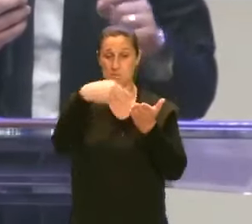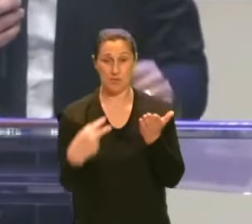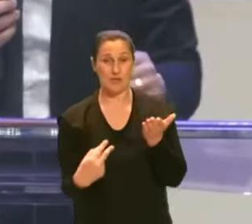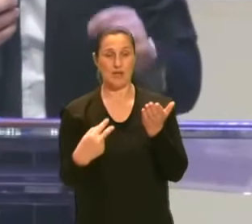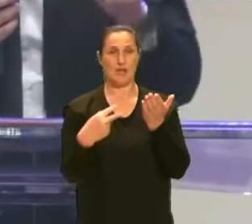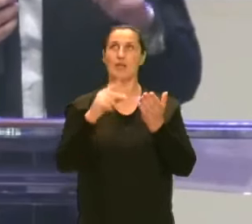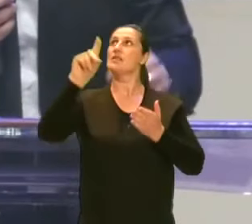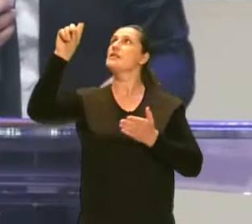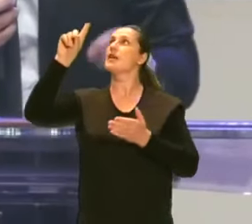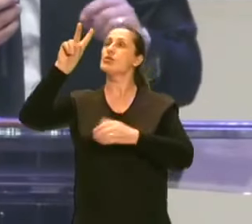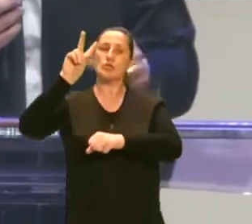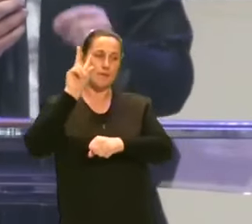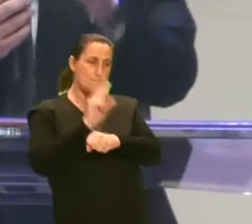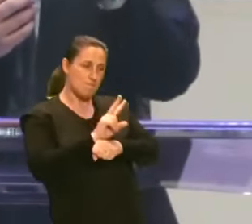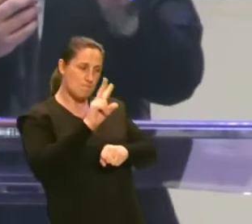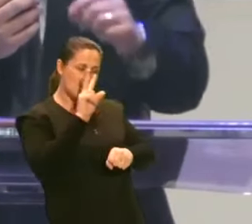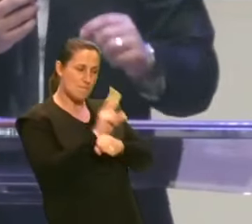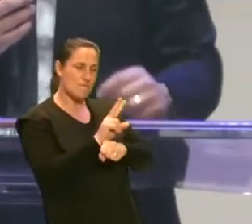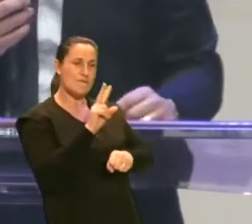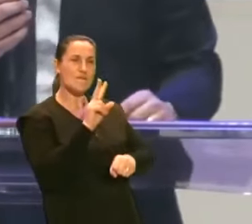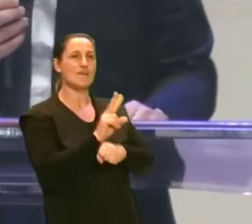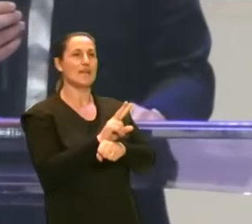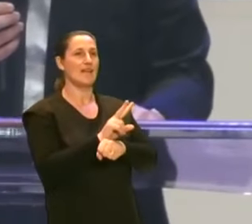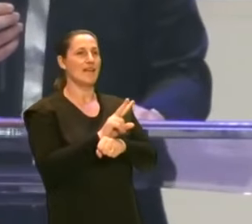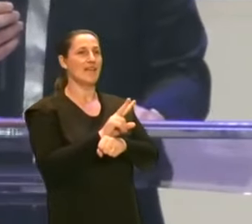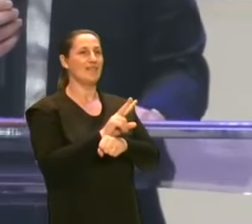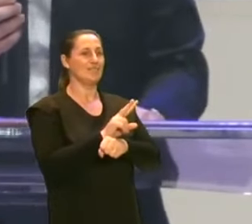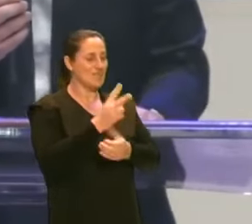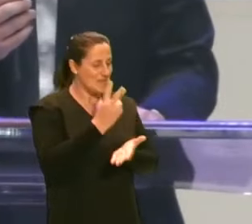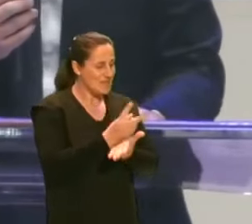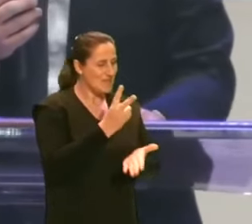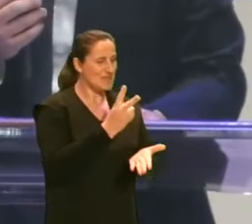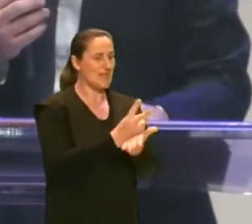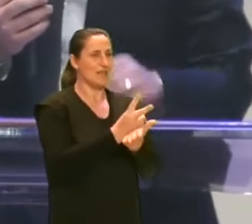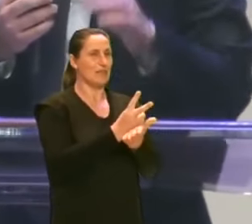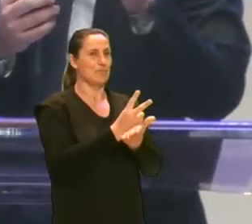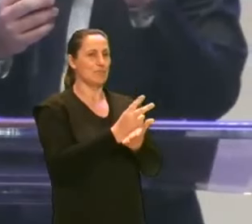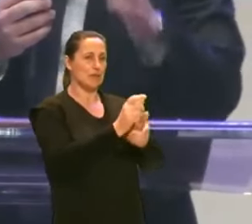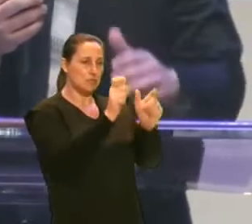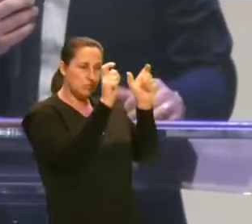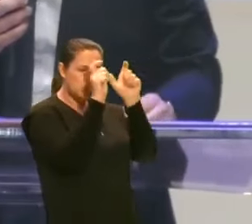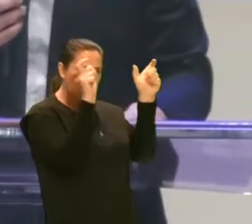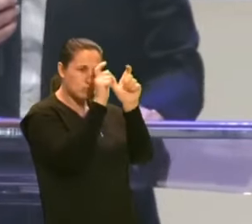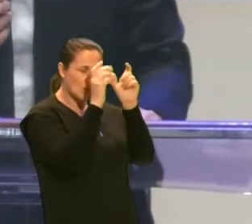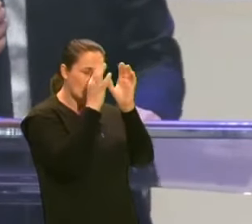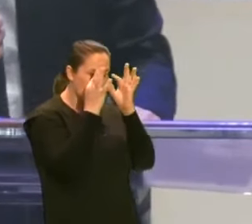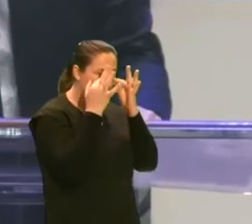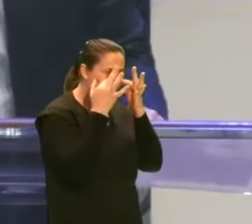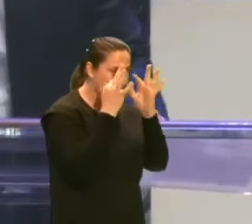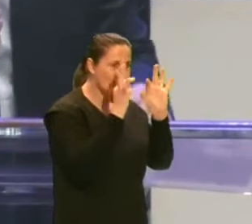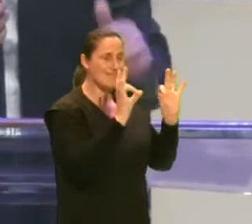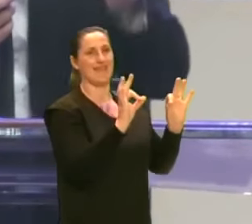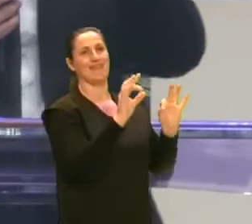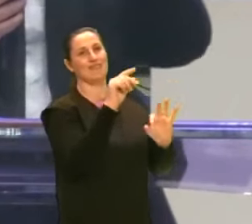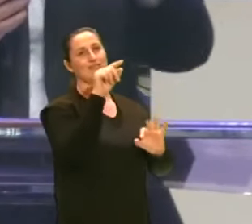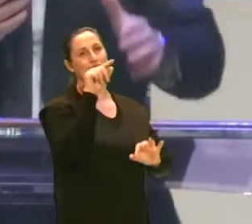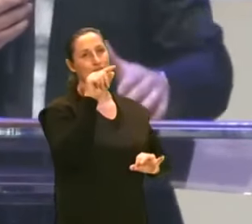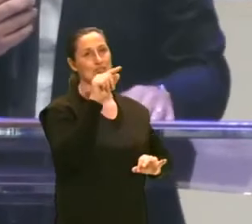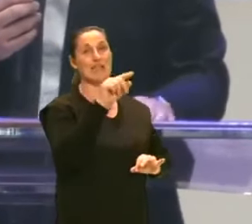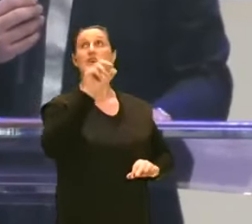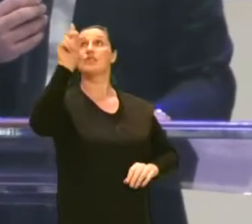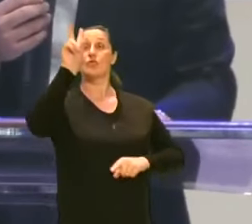alerta. Sim, o protetor de Israel não dormirá. Ele estará sempre alerta. O Senhor é o